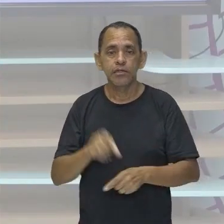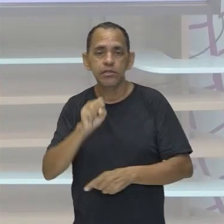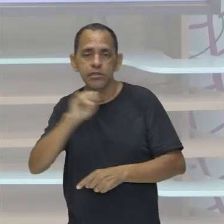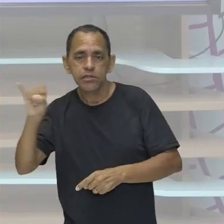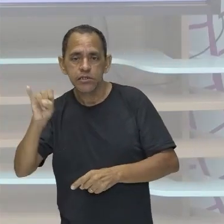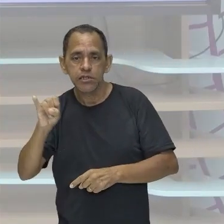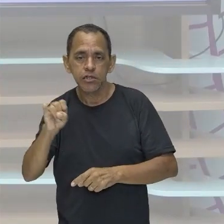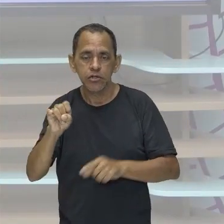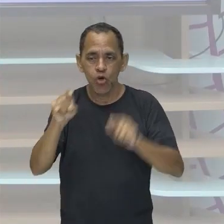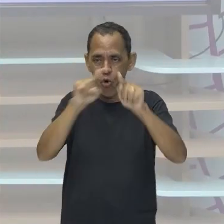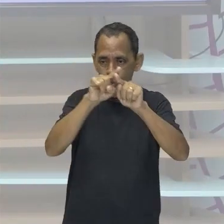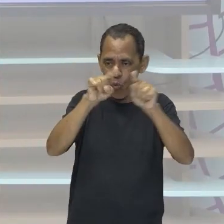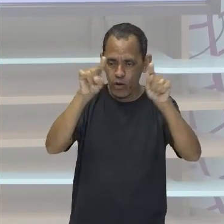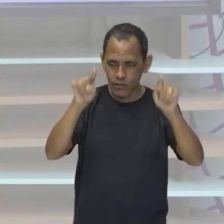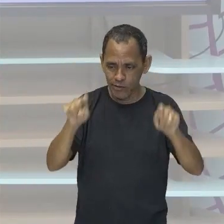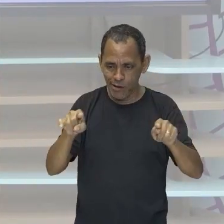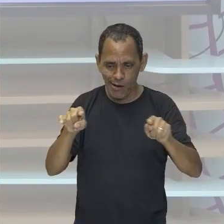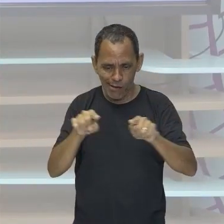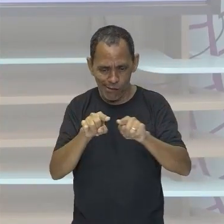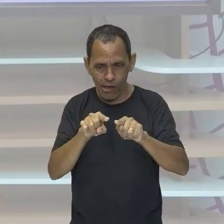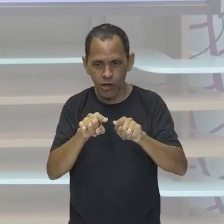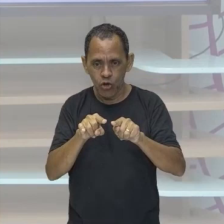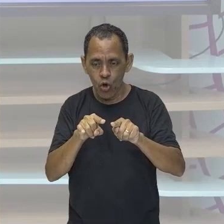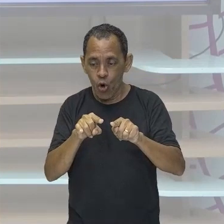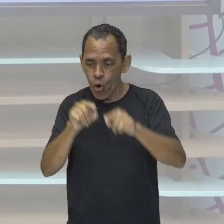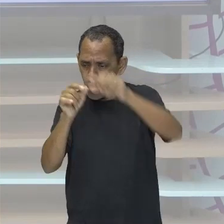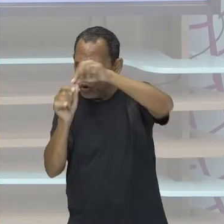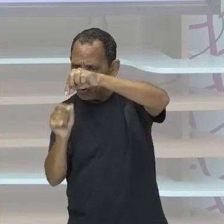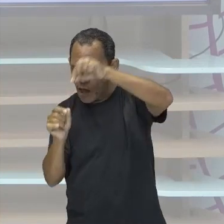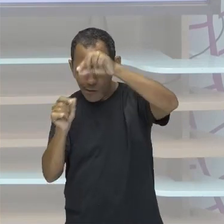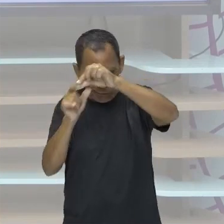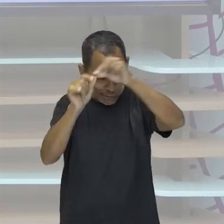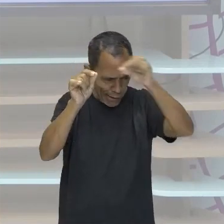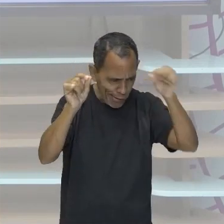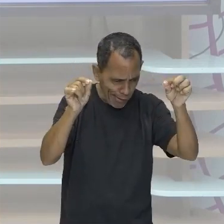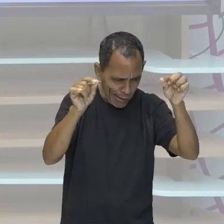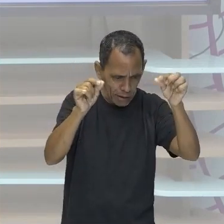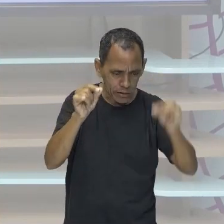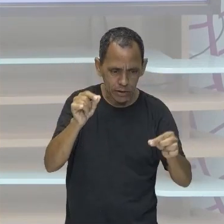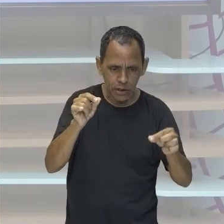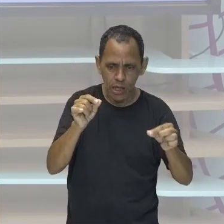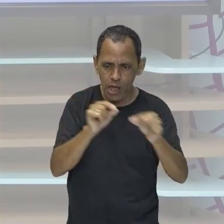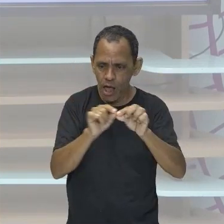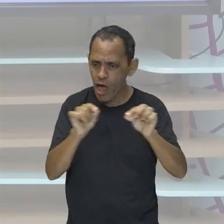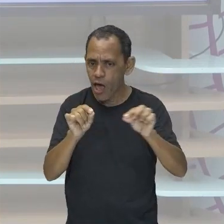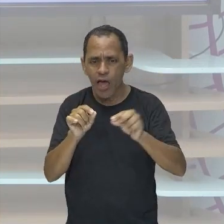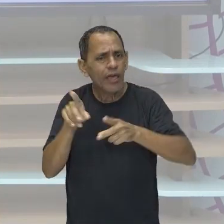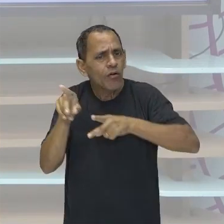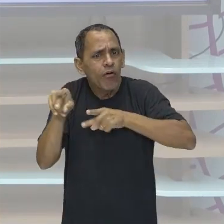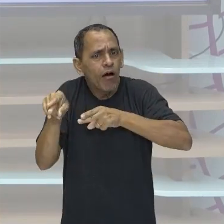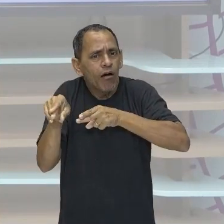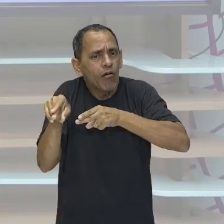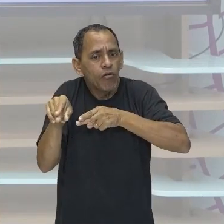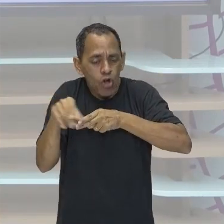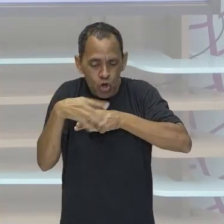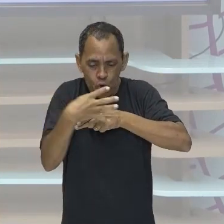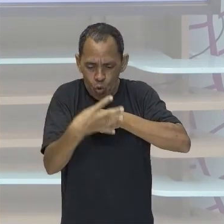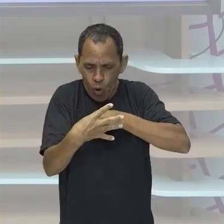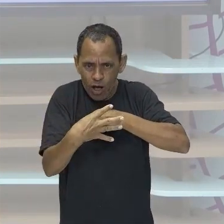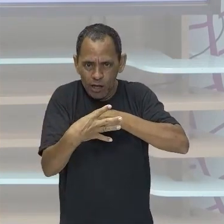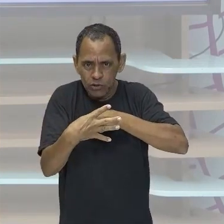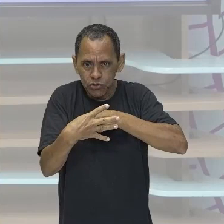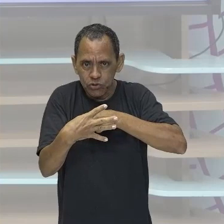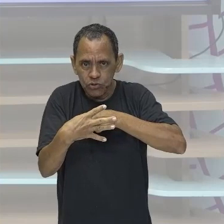o quadrado ele é um quadrilátero onde o tamanho dos lados são todos iguais. Ele é uma